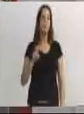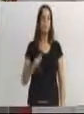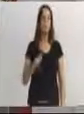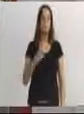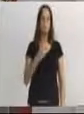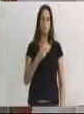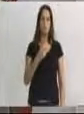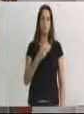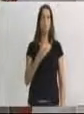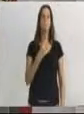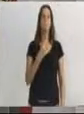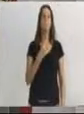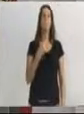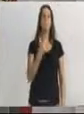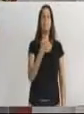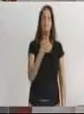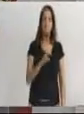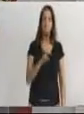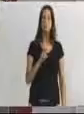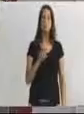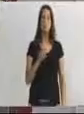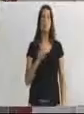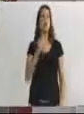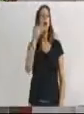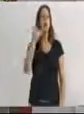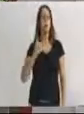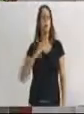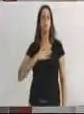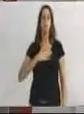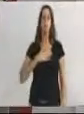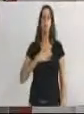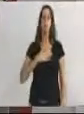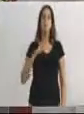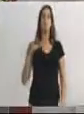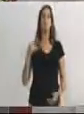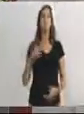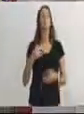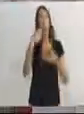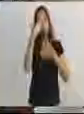porque eu posso e deva colaborar com nossa cidade é isso senhor presidente senhores vereadores